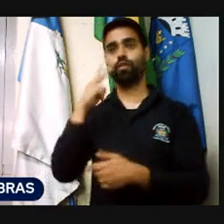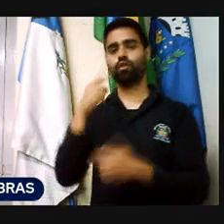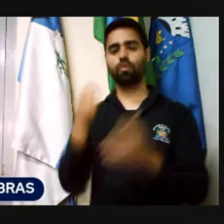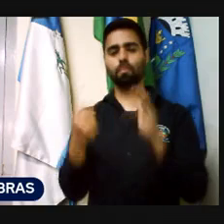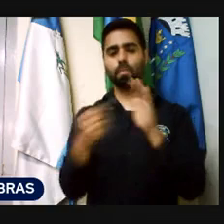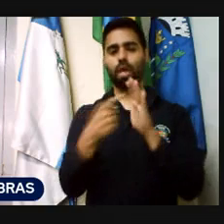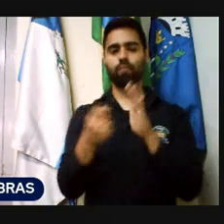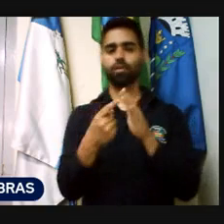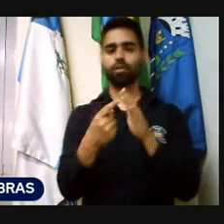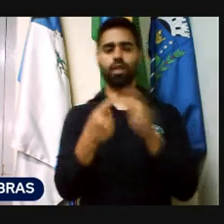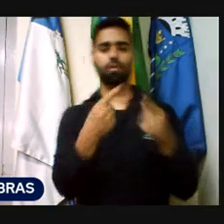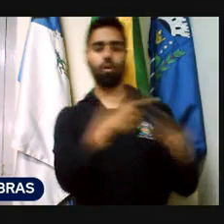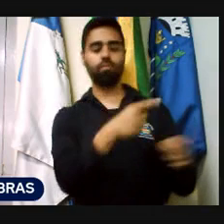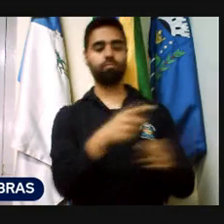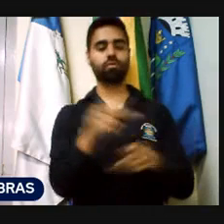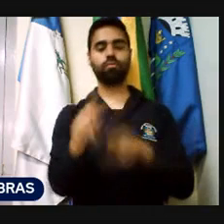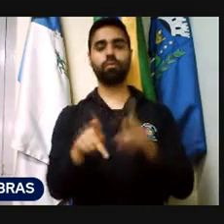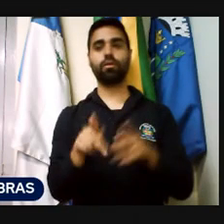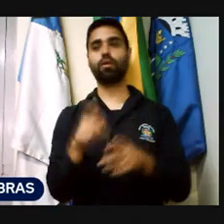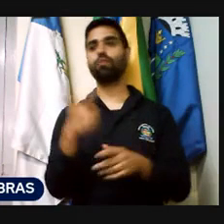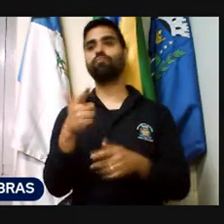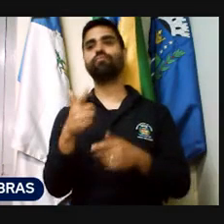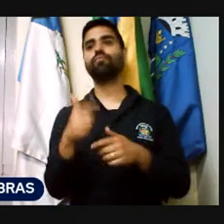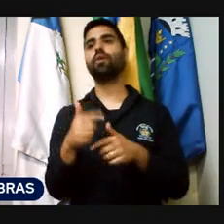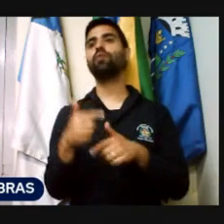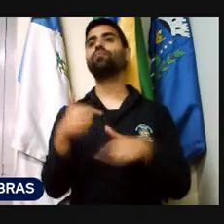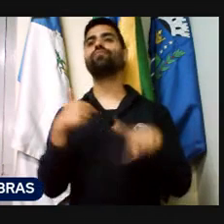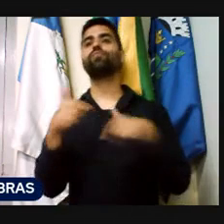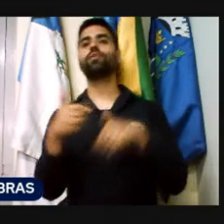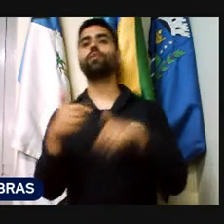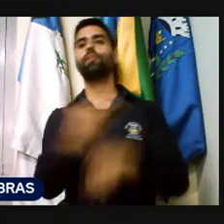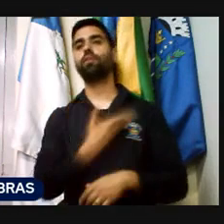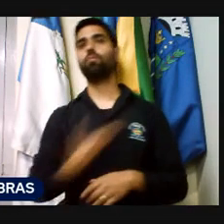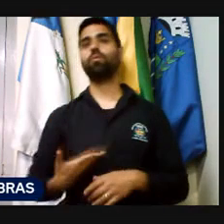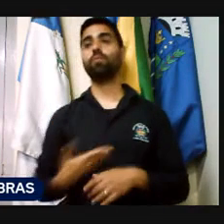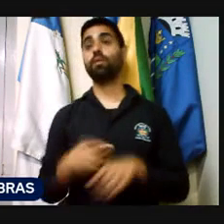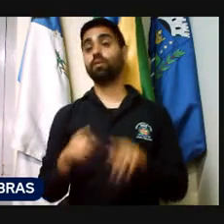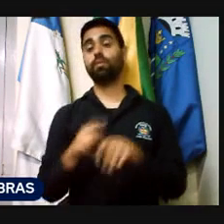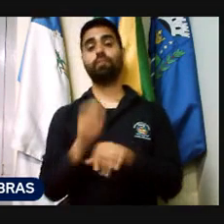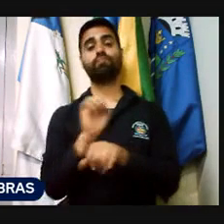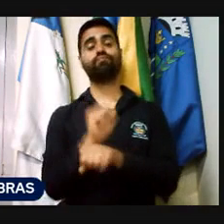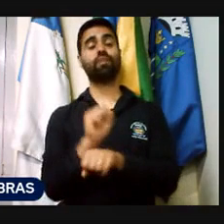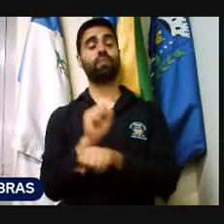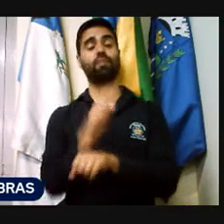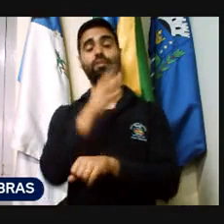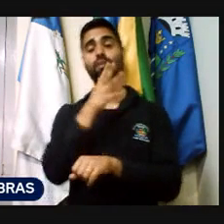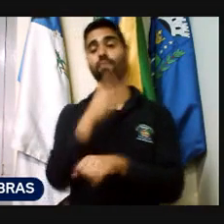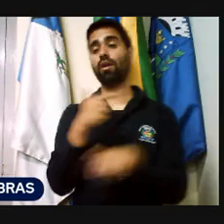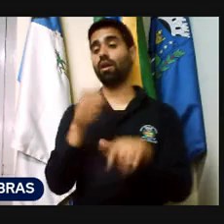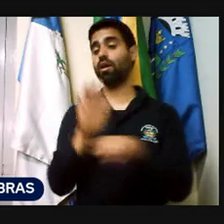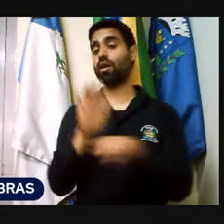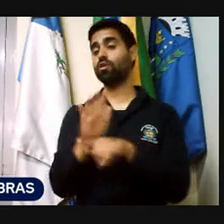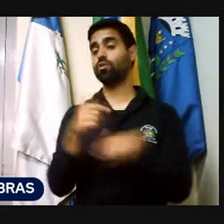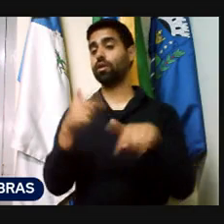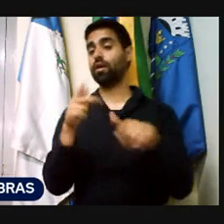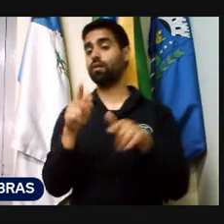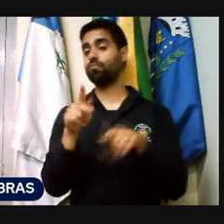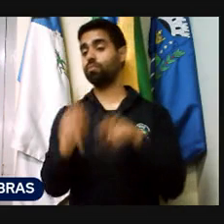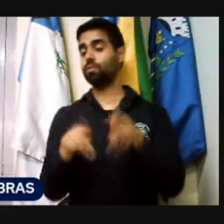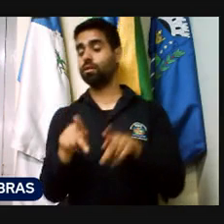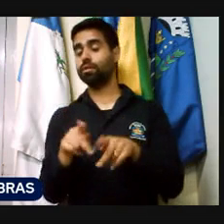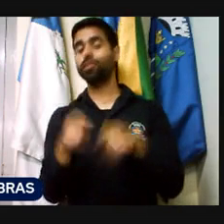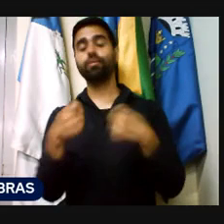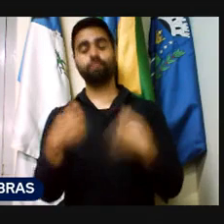de inimigos do povo, que impedem a realização de urgentes serviços públicos e retardam os benefícios da população. Tão carente de